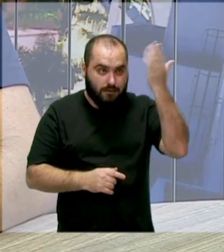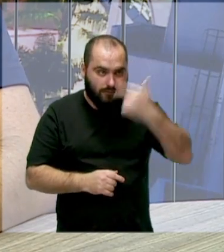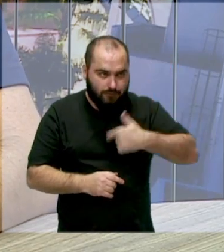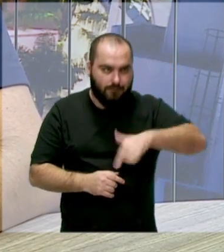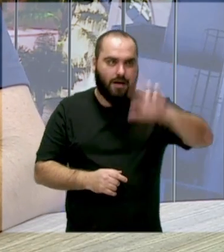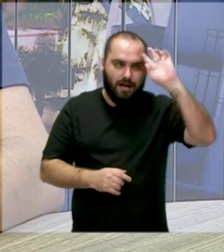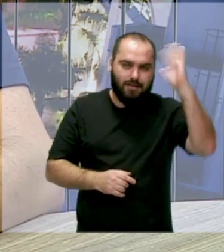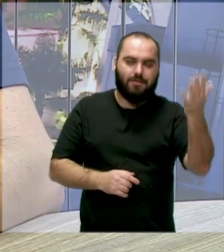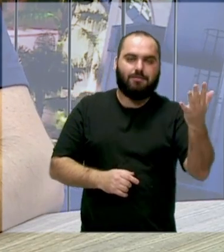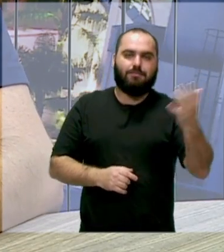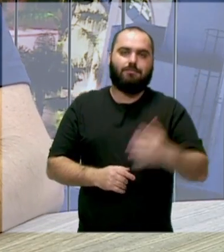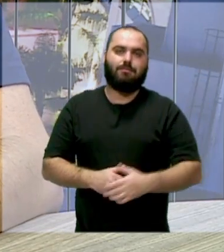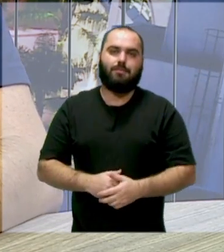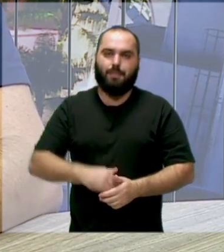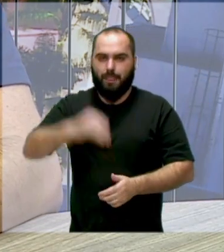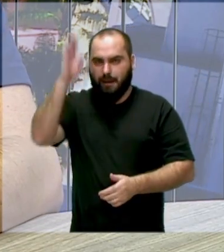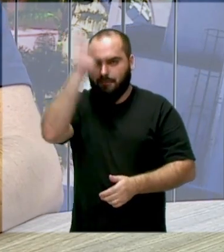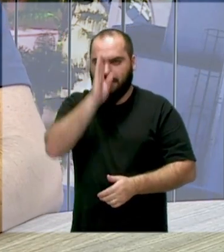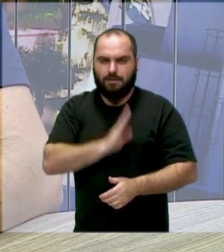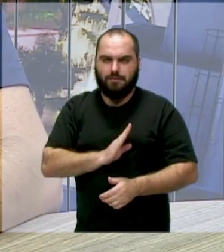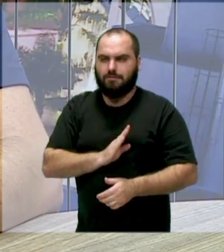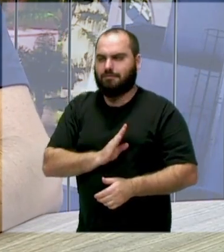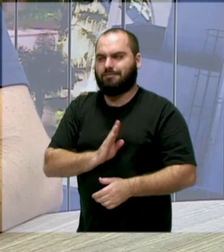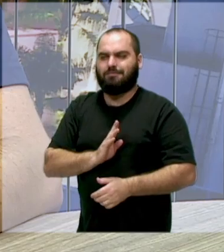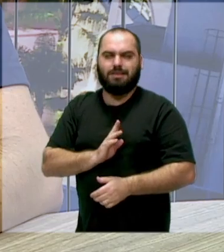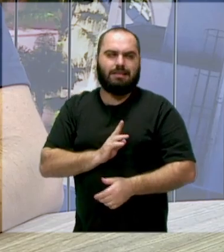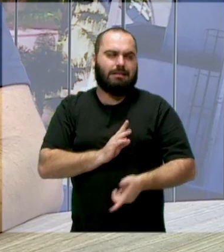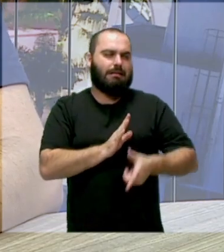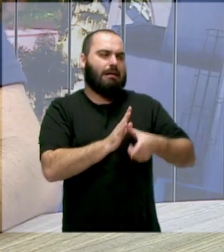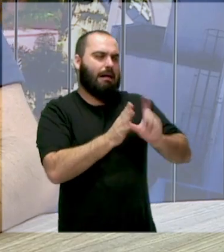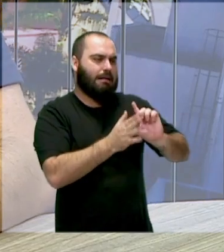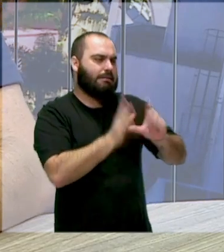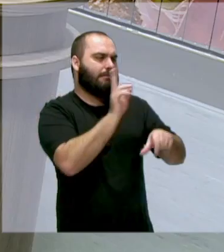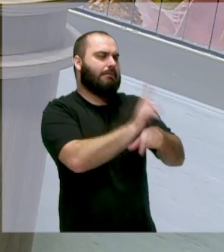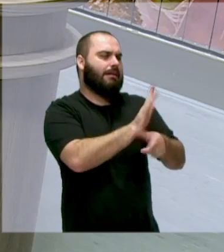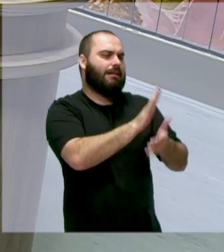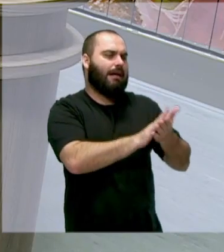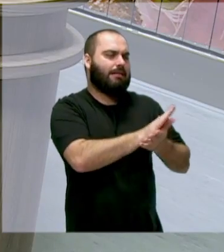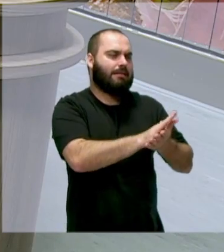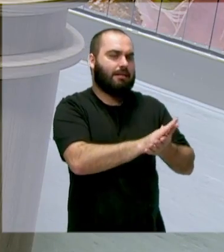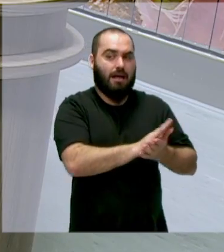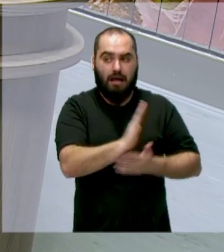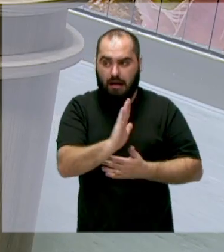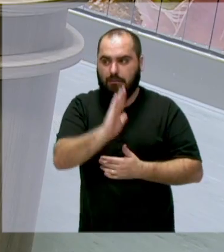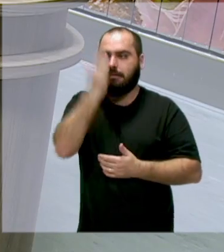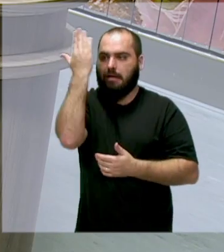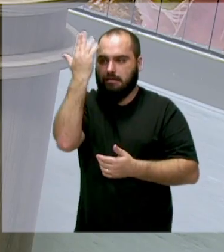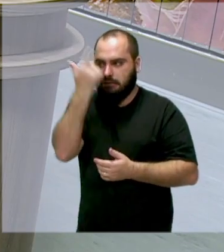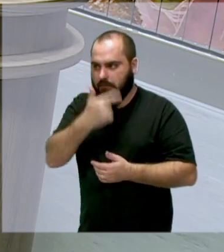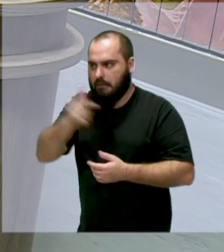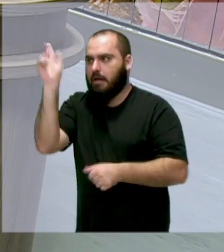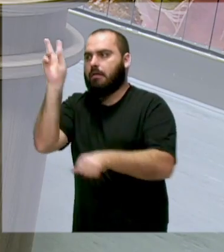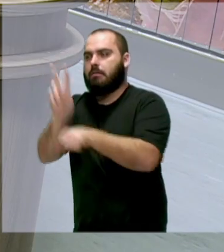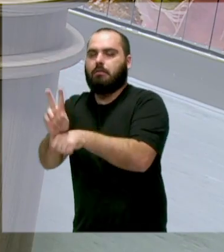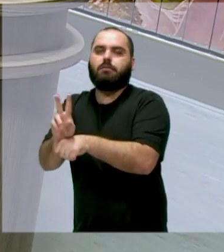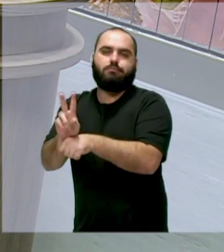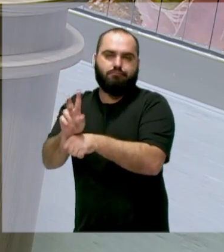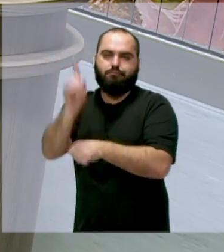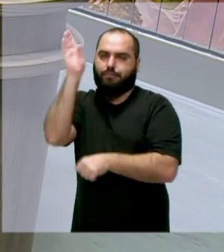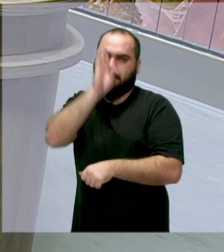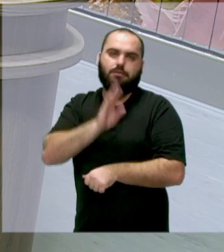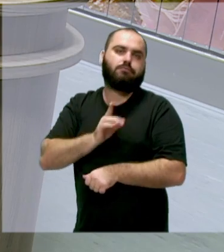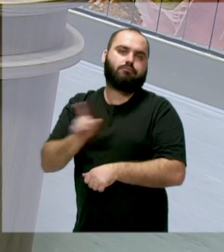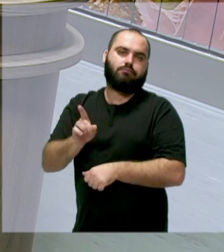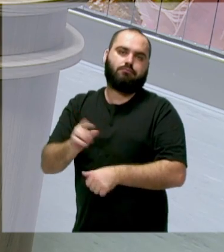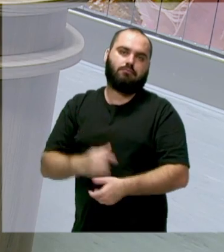No Brasil a gente investe muito pouco em prevenção e as pessoas não fazem prevenção. se fizessem prevenção, nós não